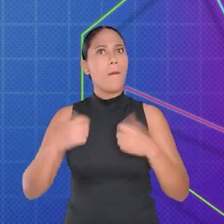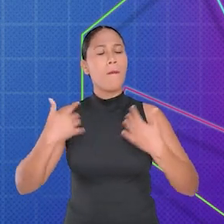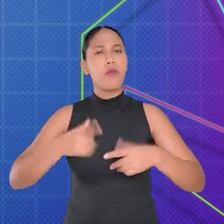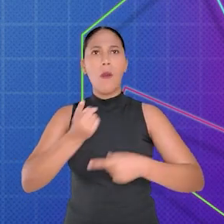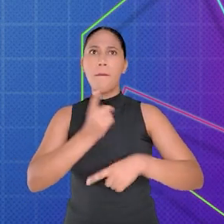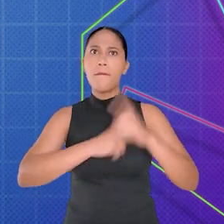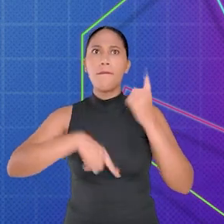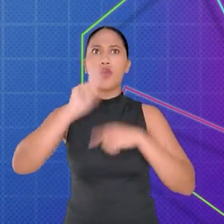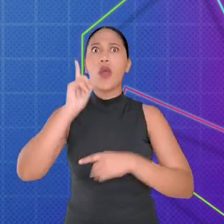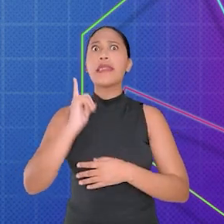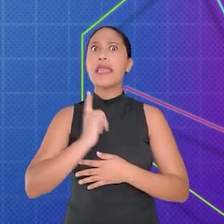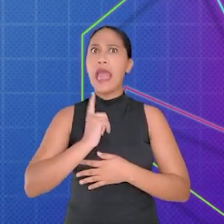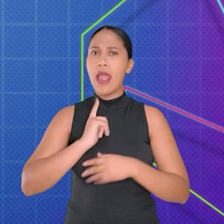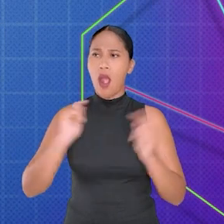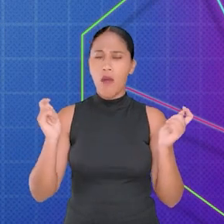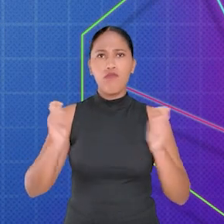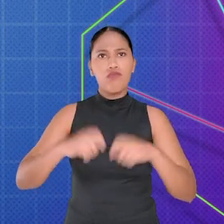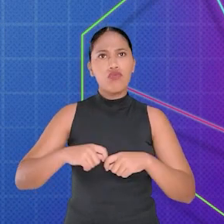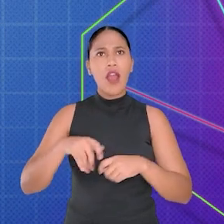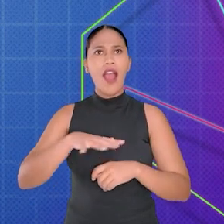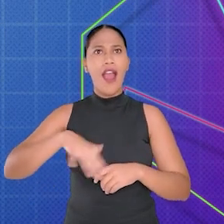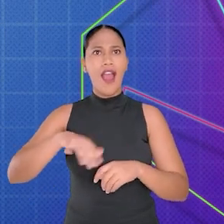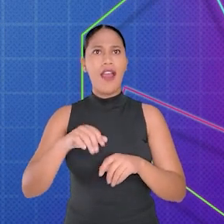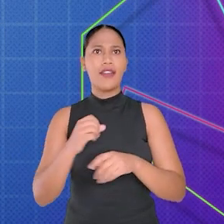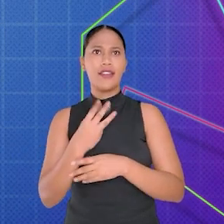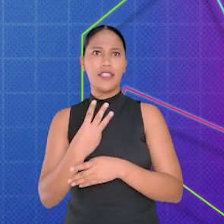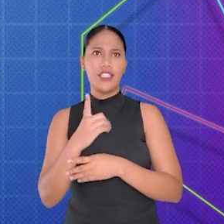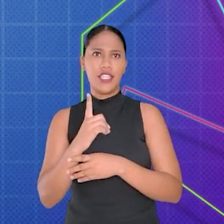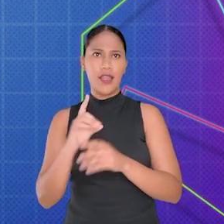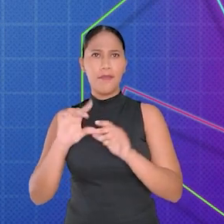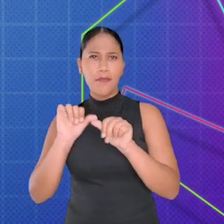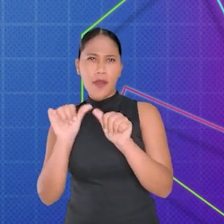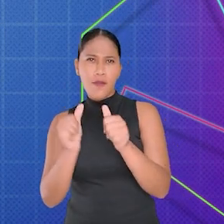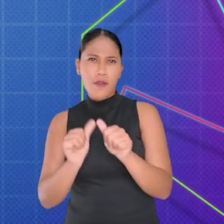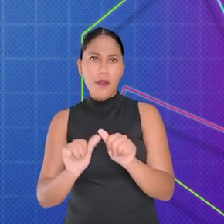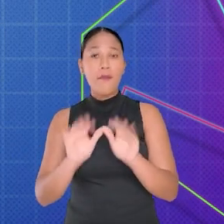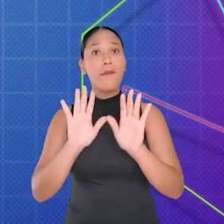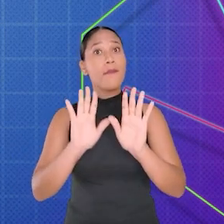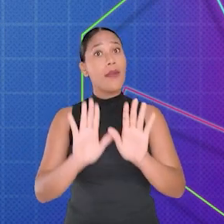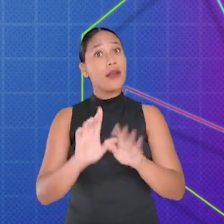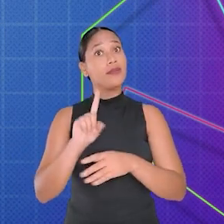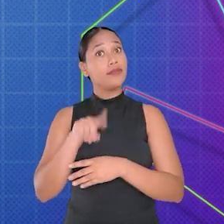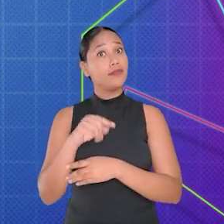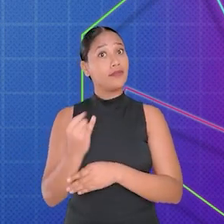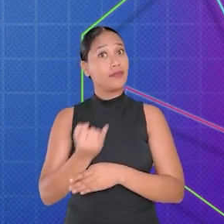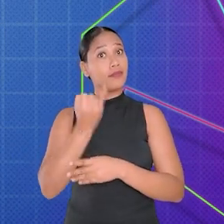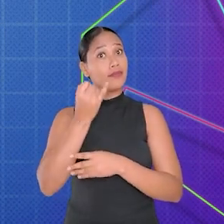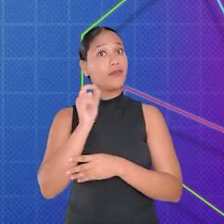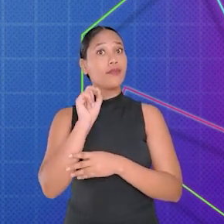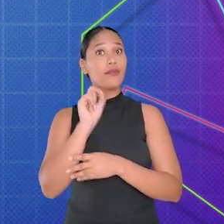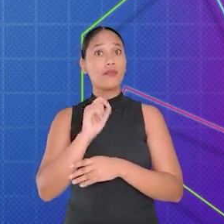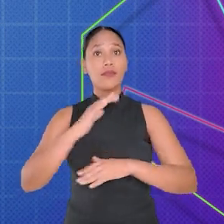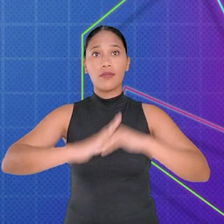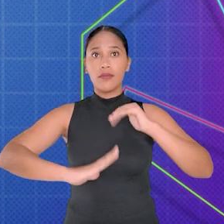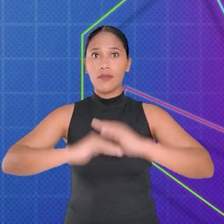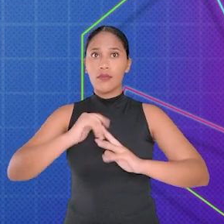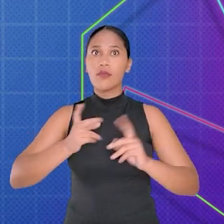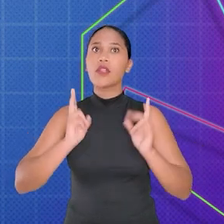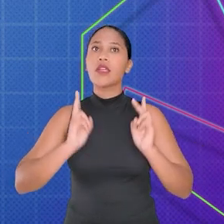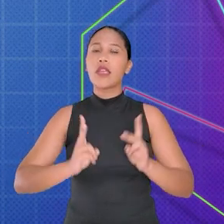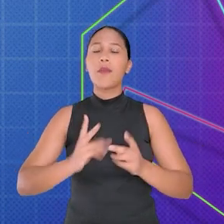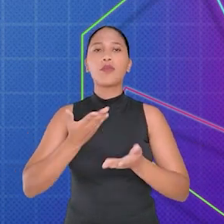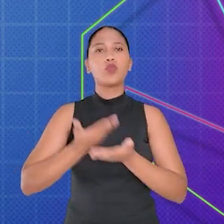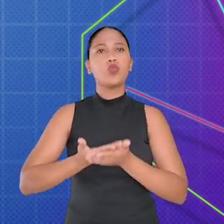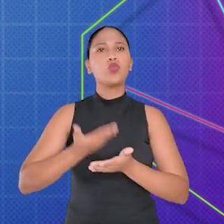de crescimento e desenvolvimento profissional na área da modelagem 3D para os jogos. No entanto, é importante que os profissionais estejam